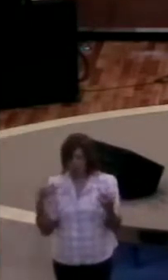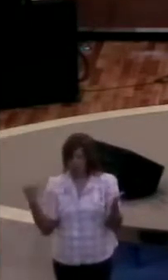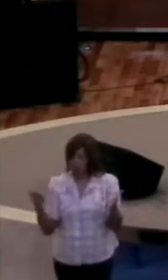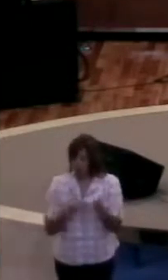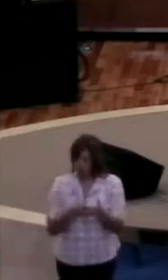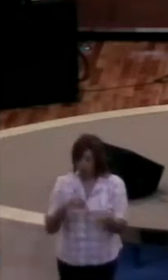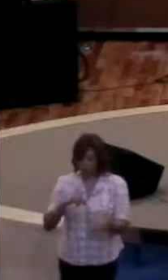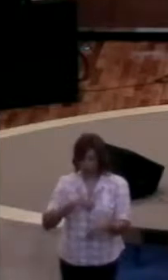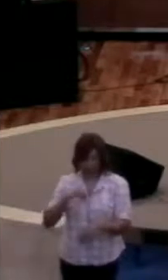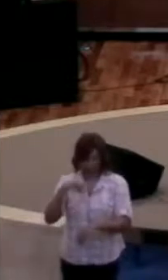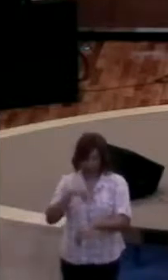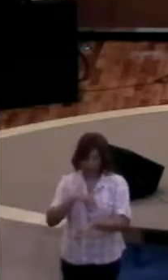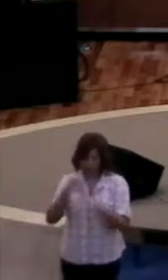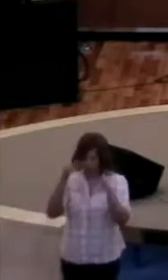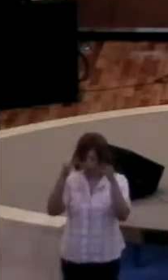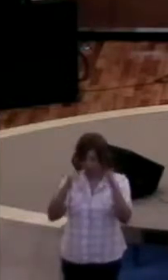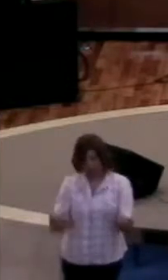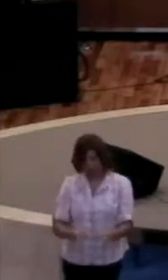tempo.